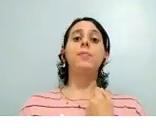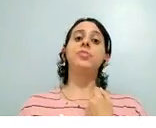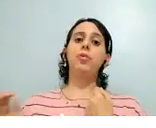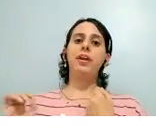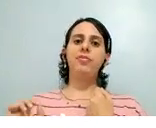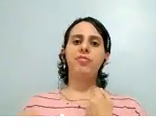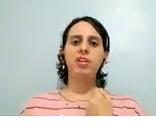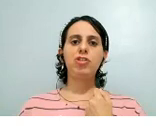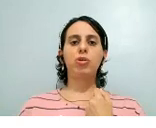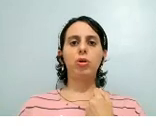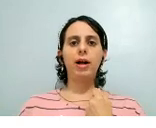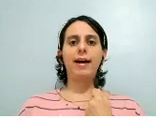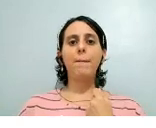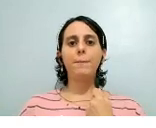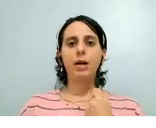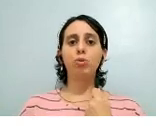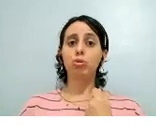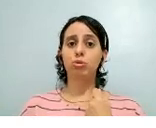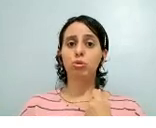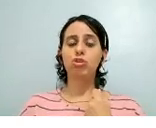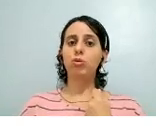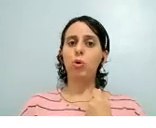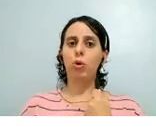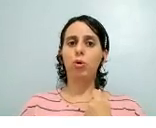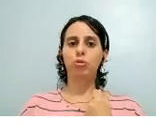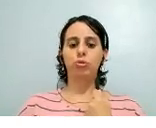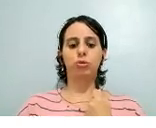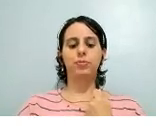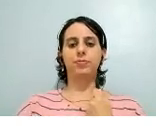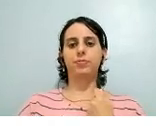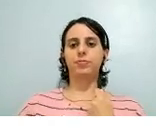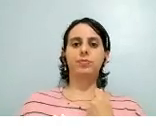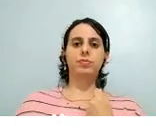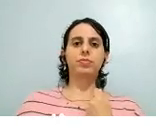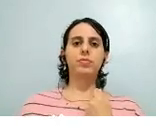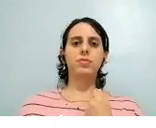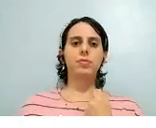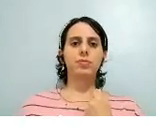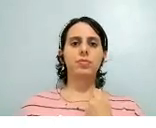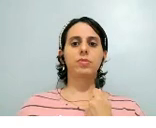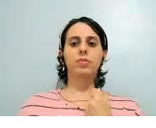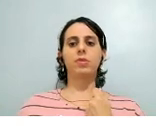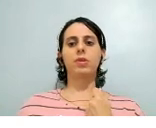tá? Então, evite colocar a mão suja no rosto.